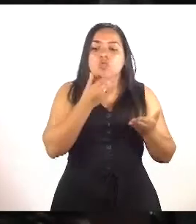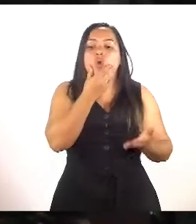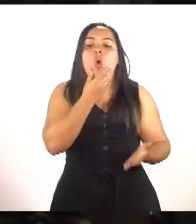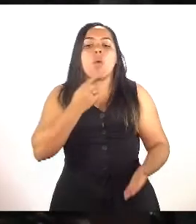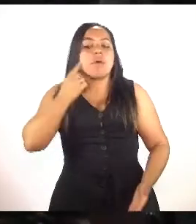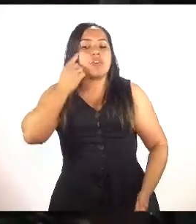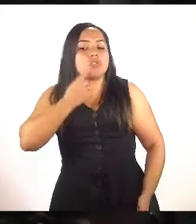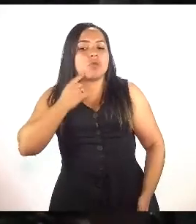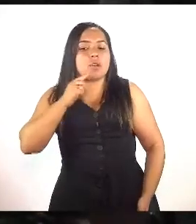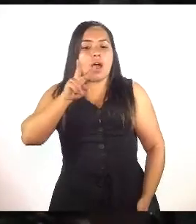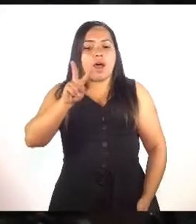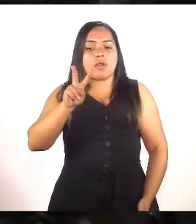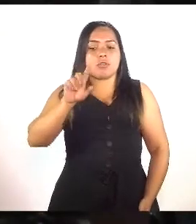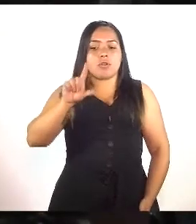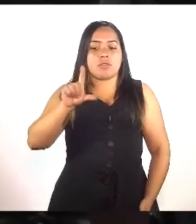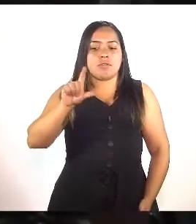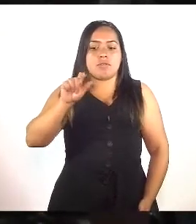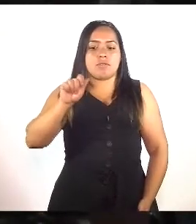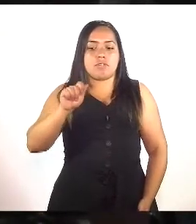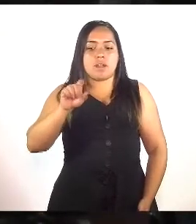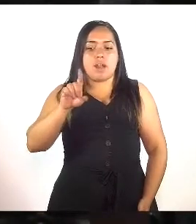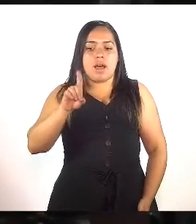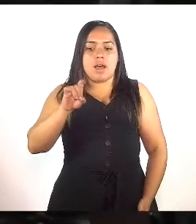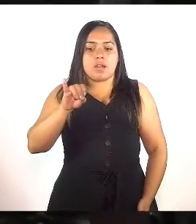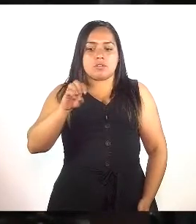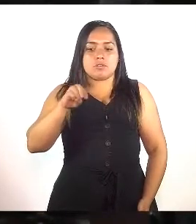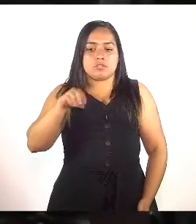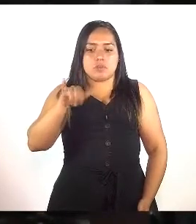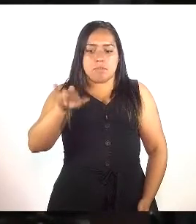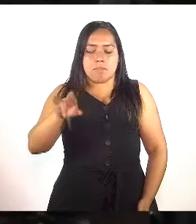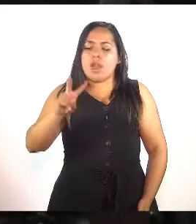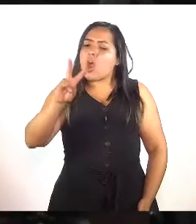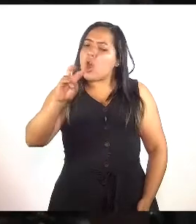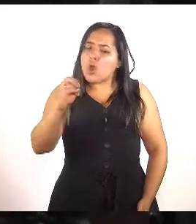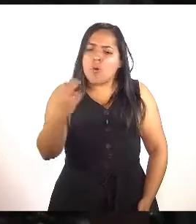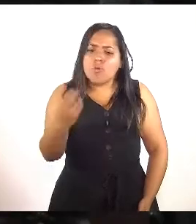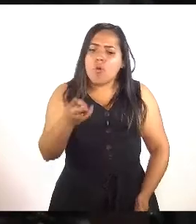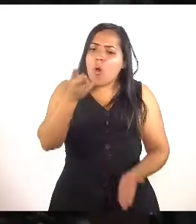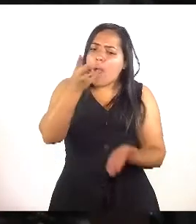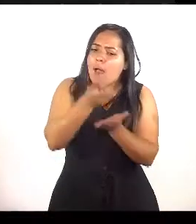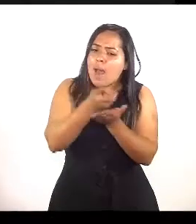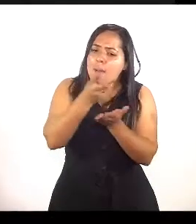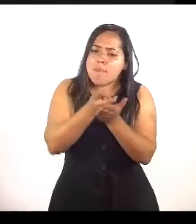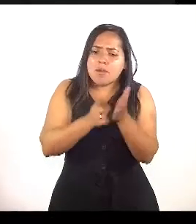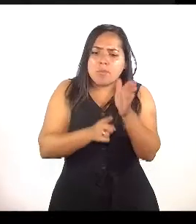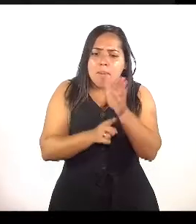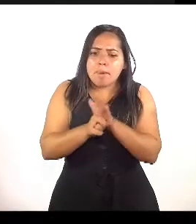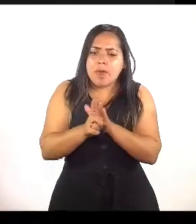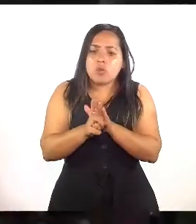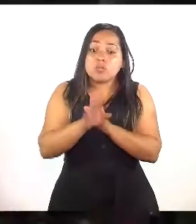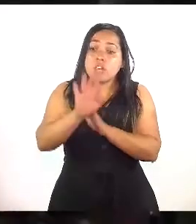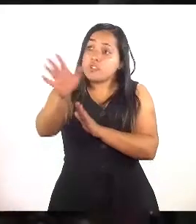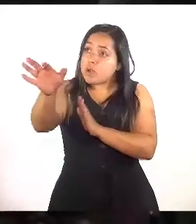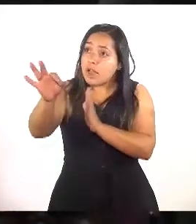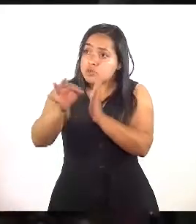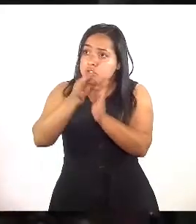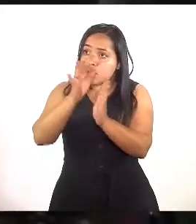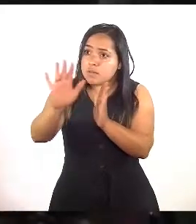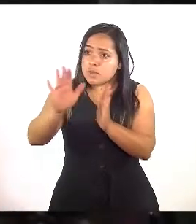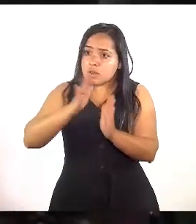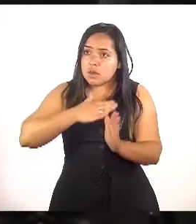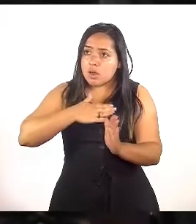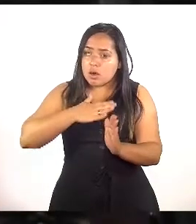Eu vou repetir a mesma pergunta que eu fiz. Escreve a gente, presidente. Já está escrito aqui, Rosa, porque você não